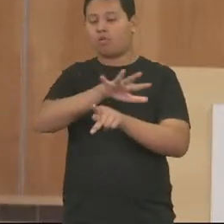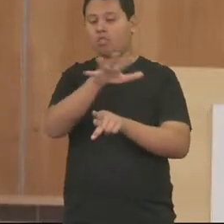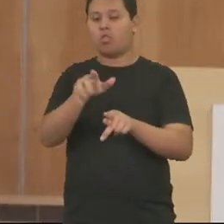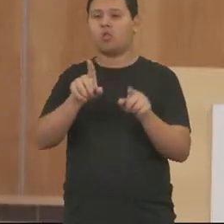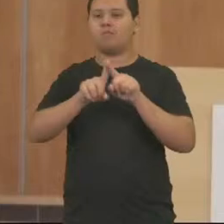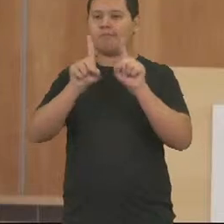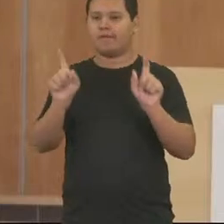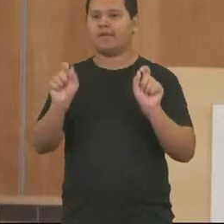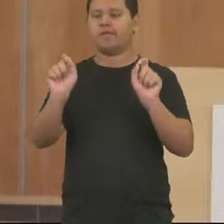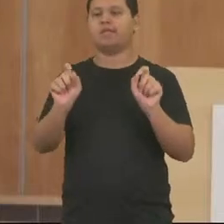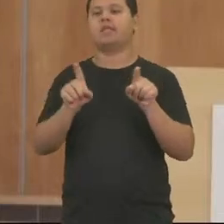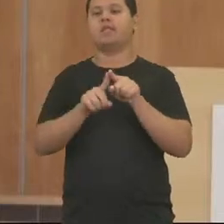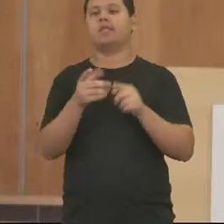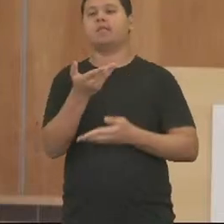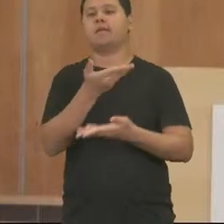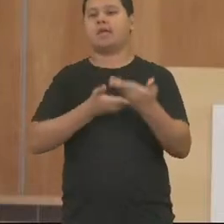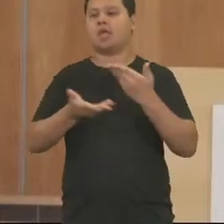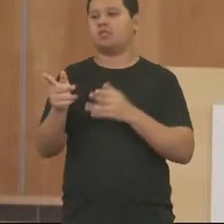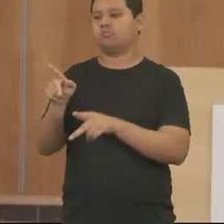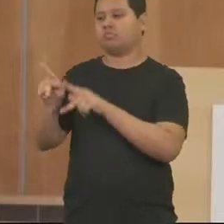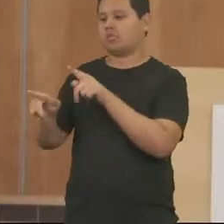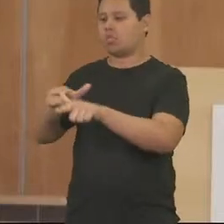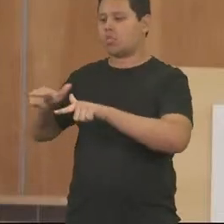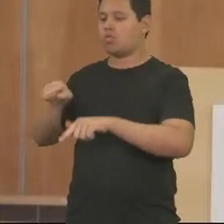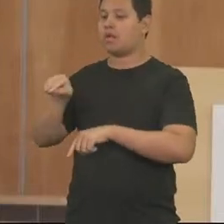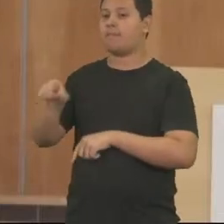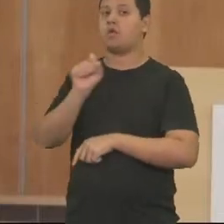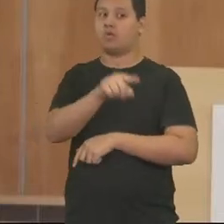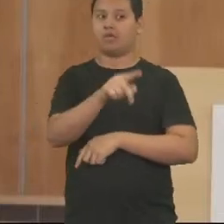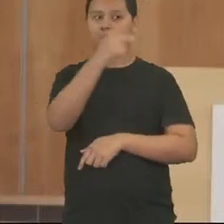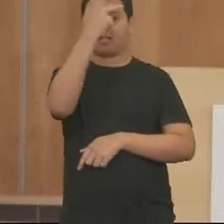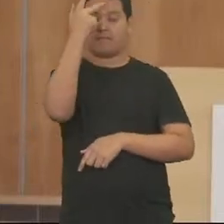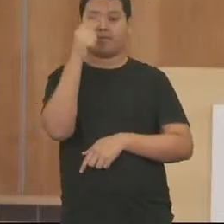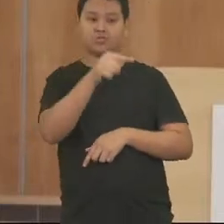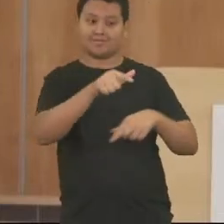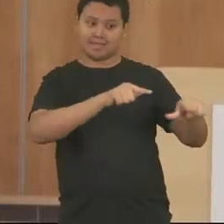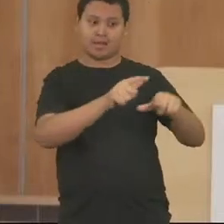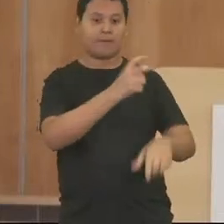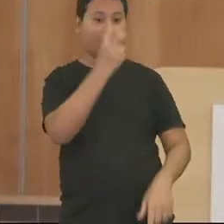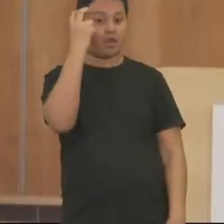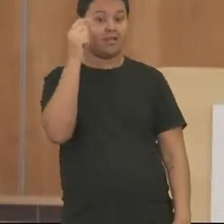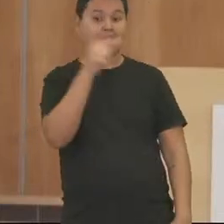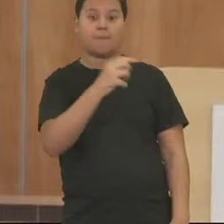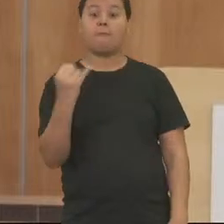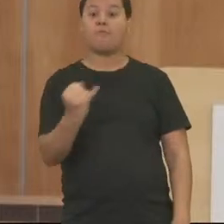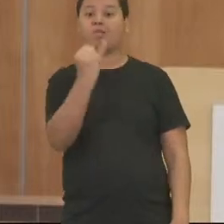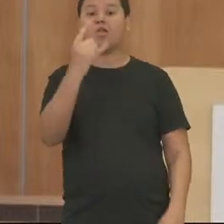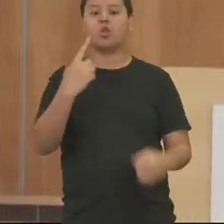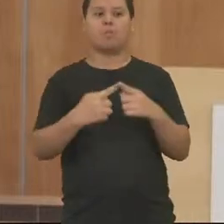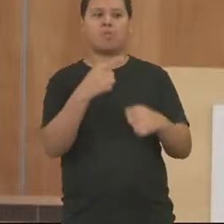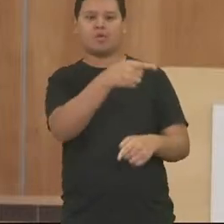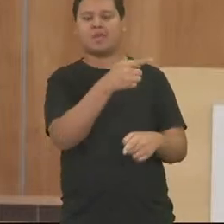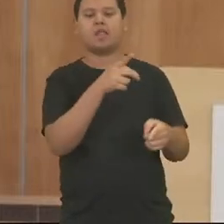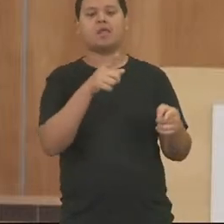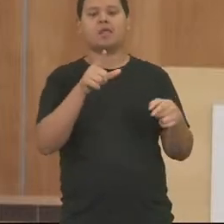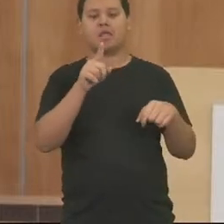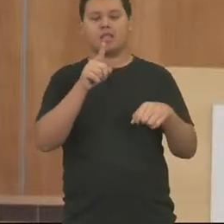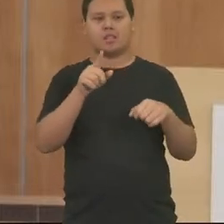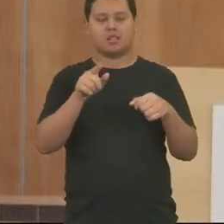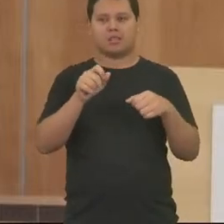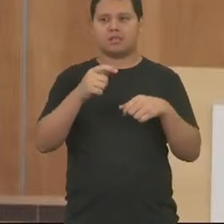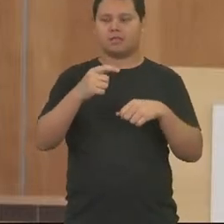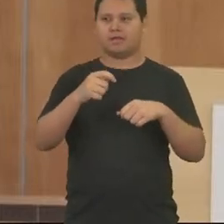facetas, especialmente na faceta do trabalho, na qual, eu repito, os trabalhadores da cultura são um dos mais importantes e que mais puxam empregos hoje no